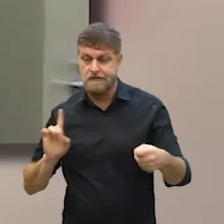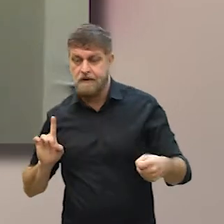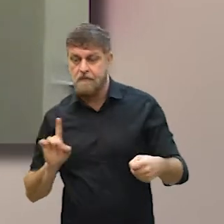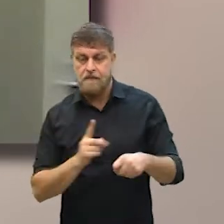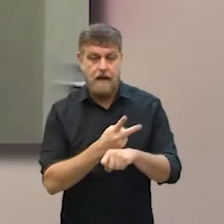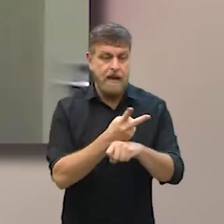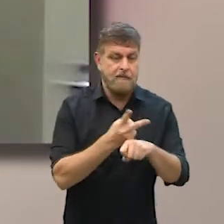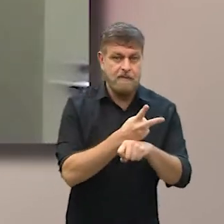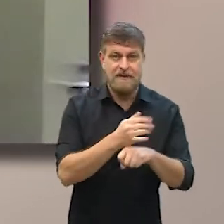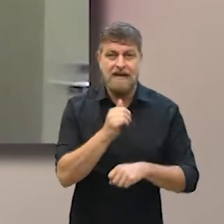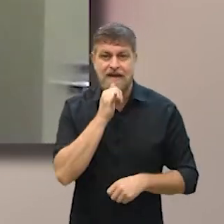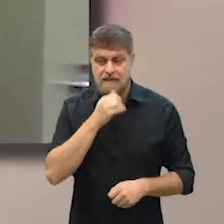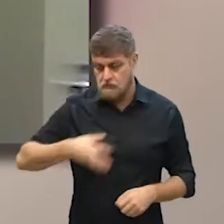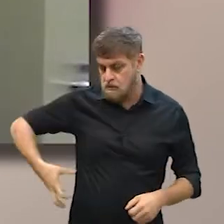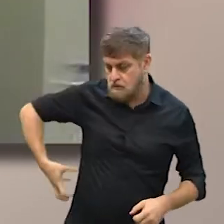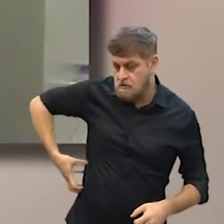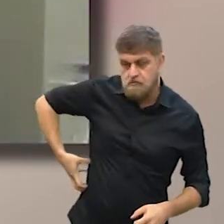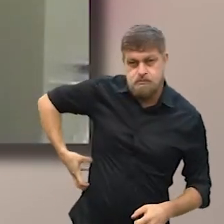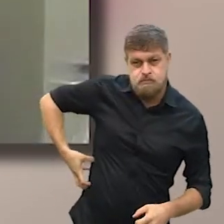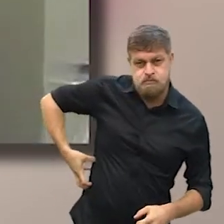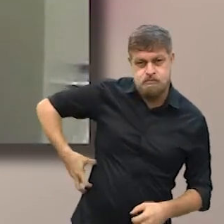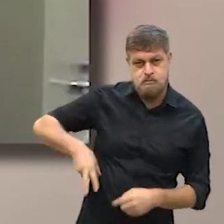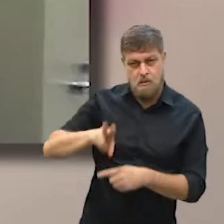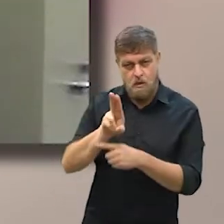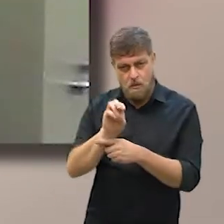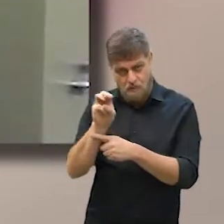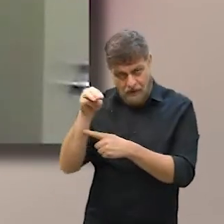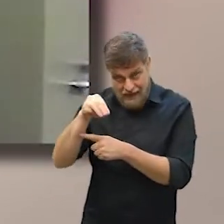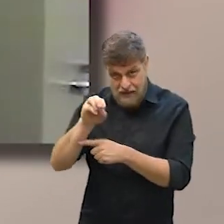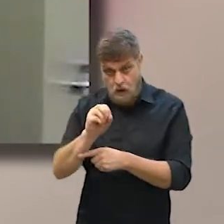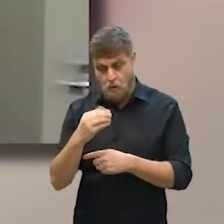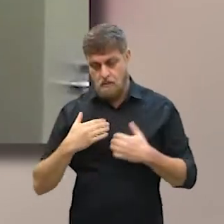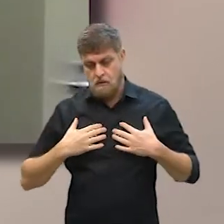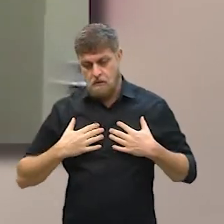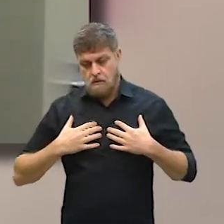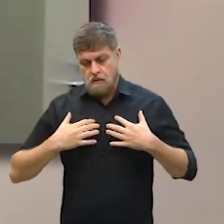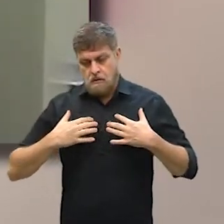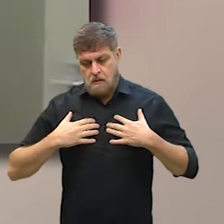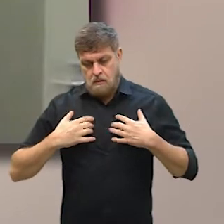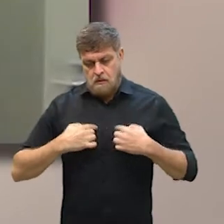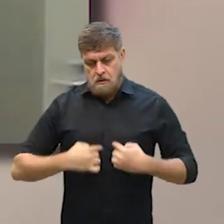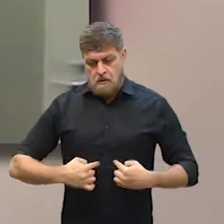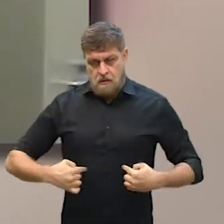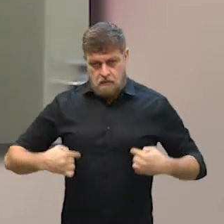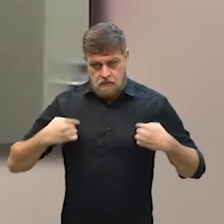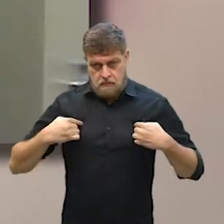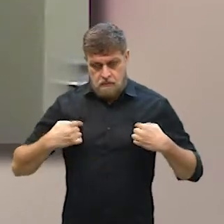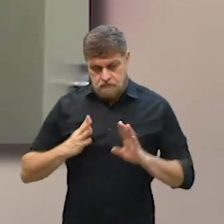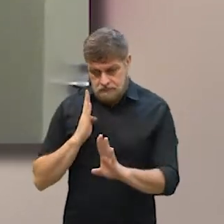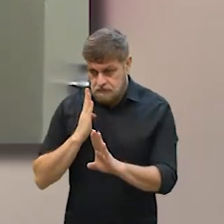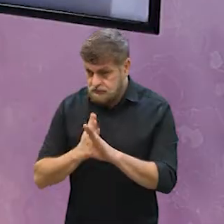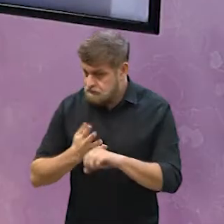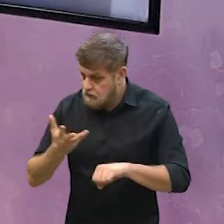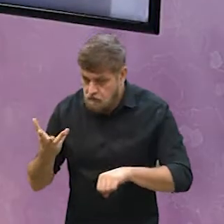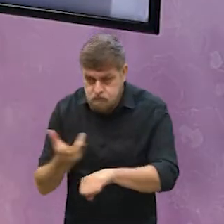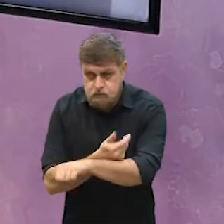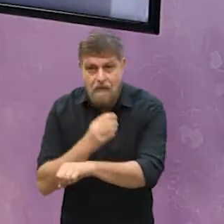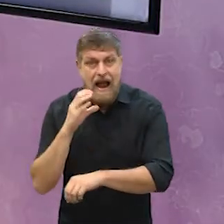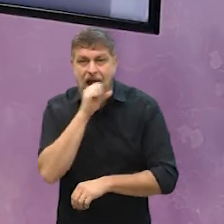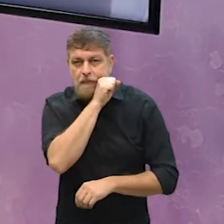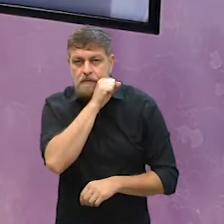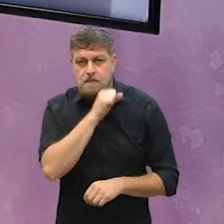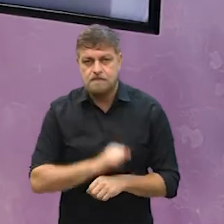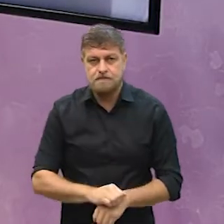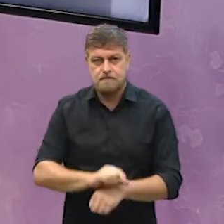médico na como conhecimento do Rio pulmão por exemplo E aí o diagnóstico mais precoce nesses casos a